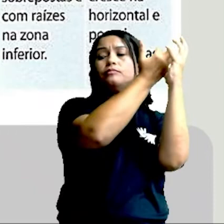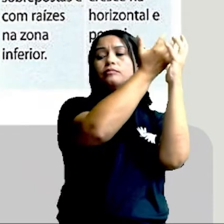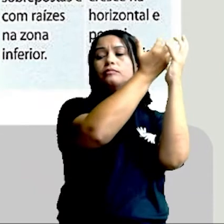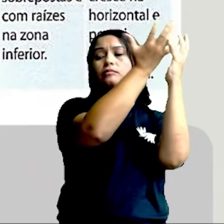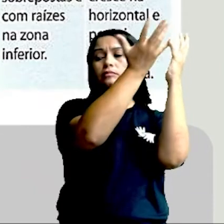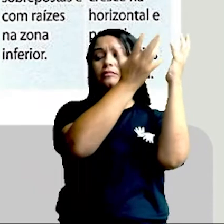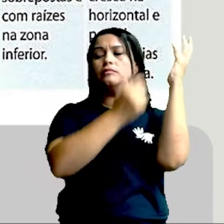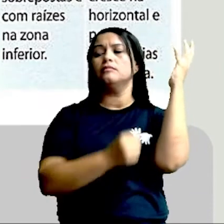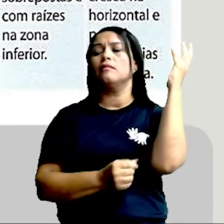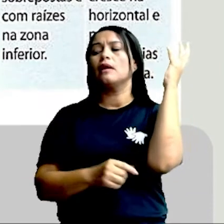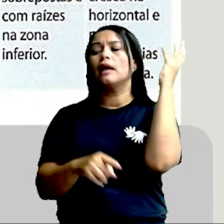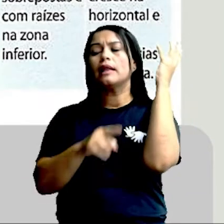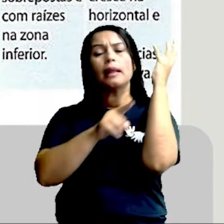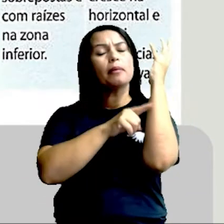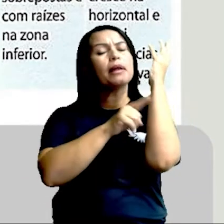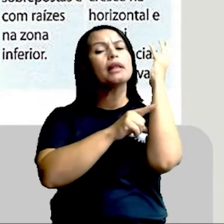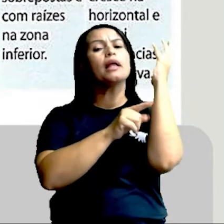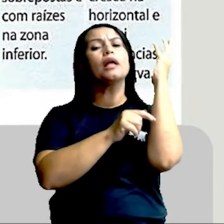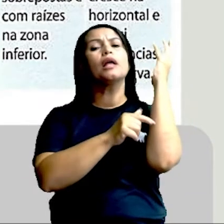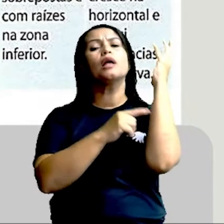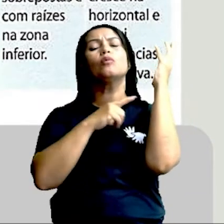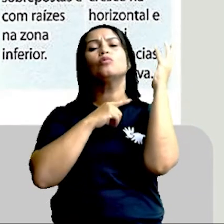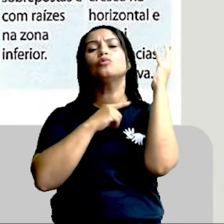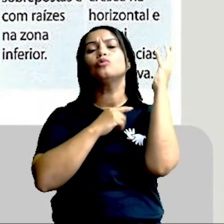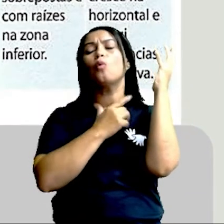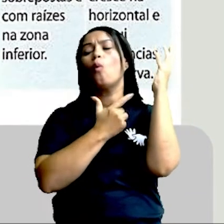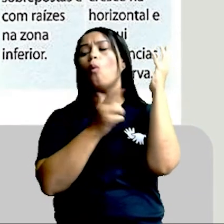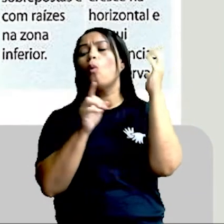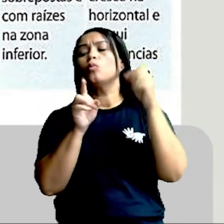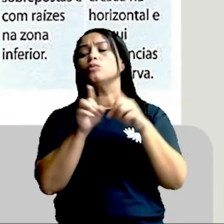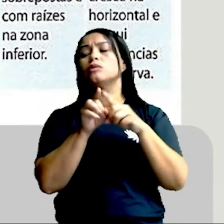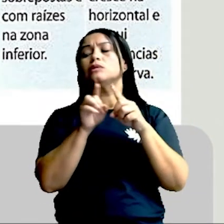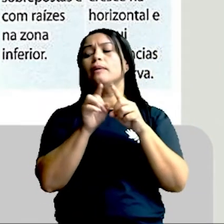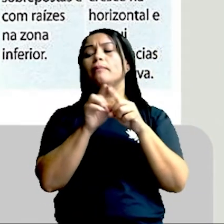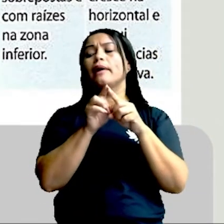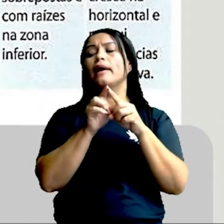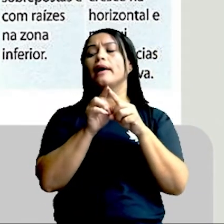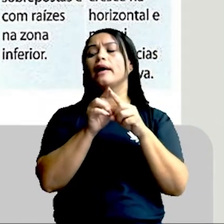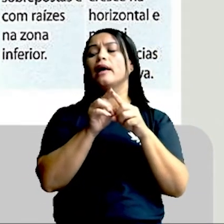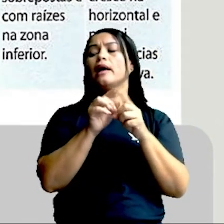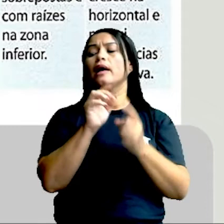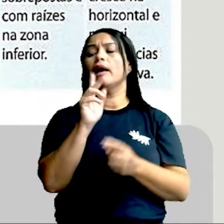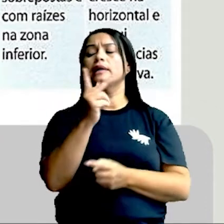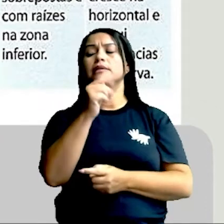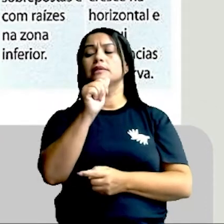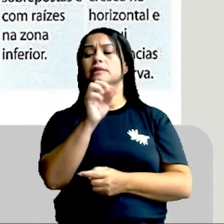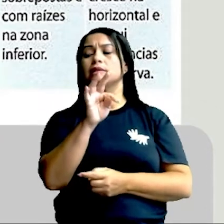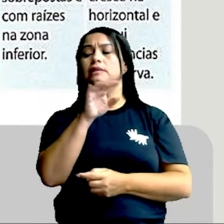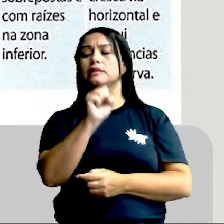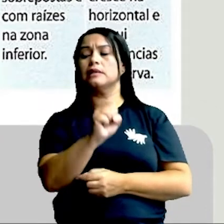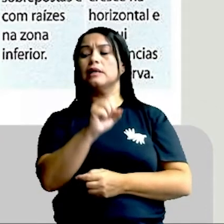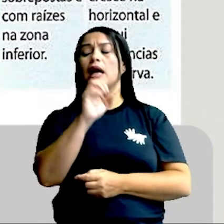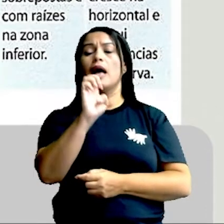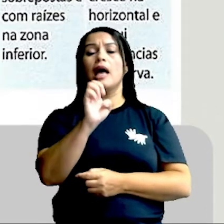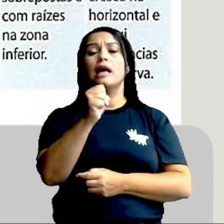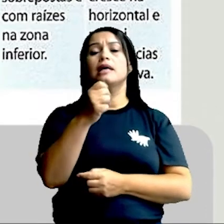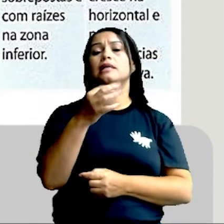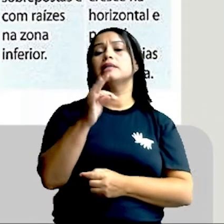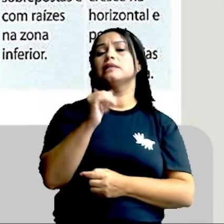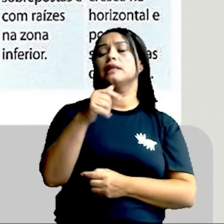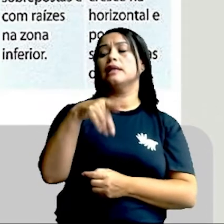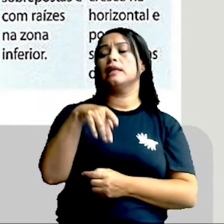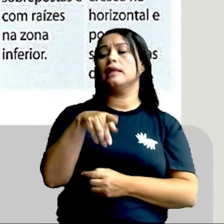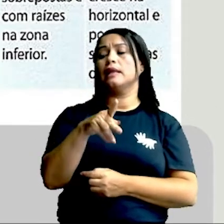árvores. Os caules como as estipes, ele é cilíndrico, não tem ramos e possui um conjunto de